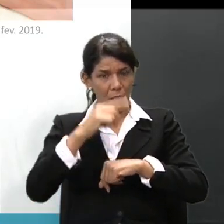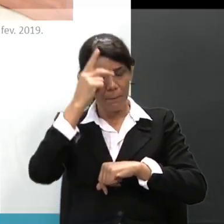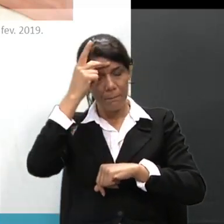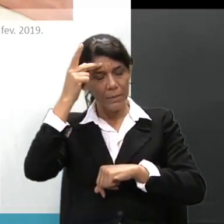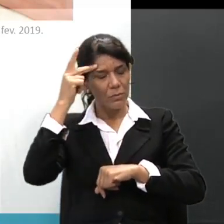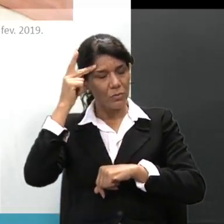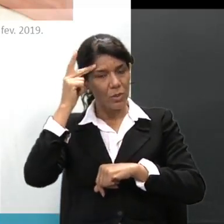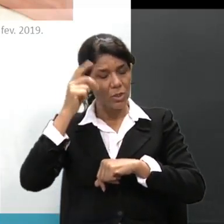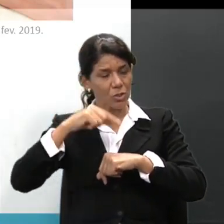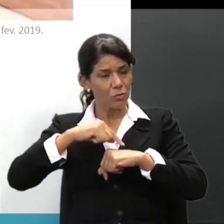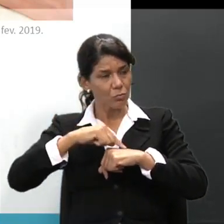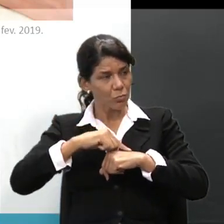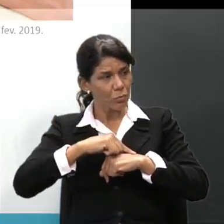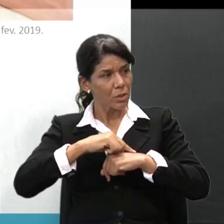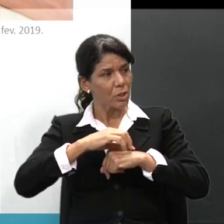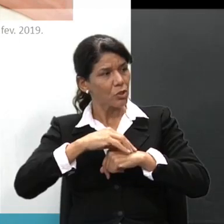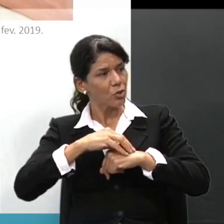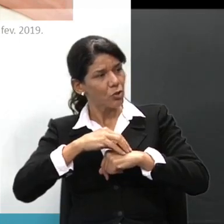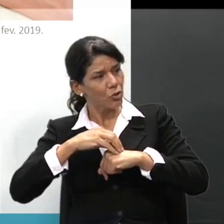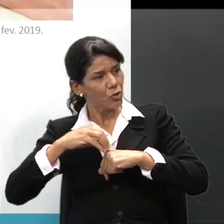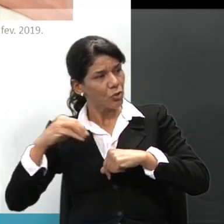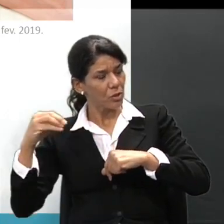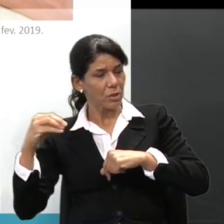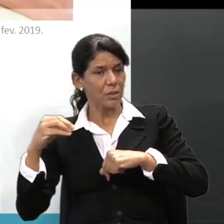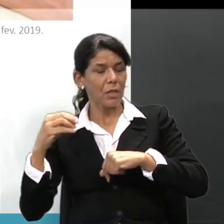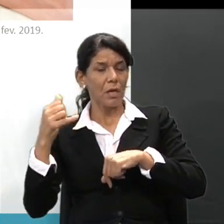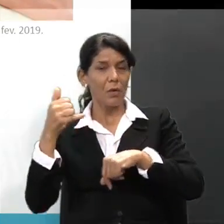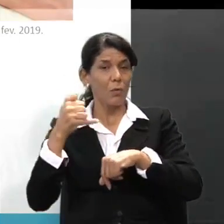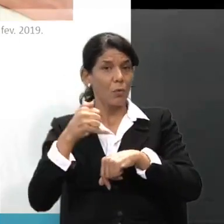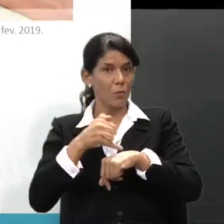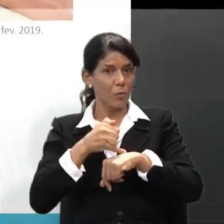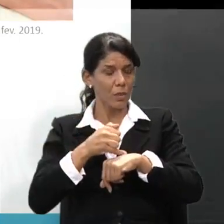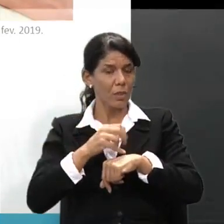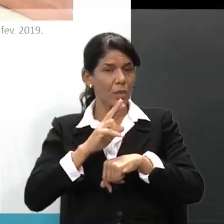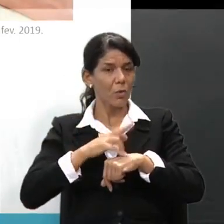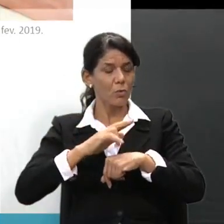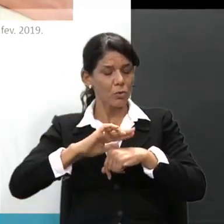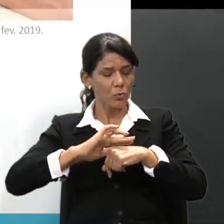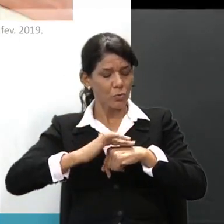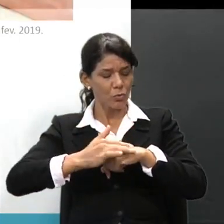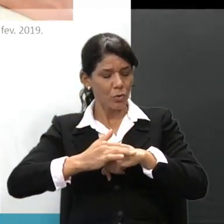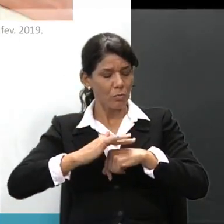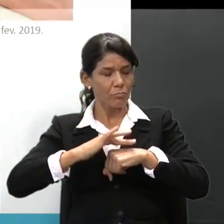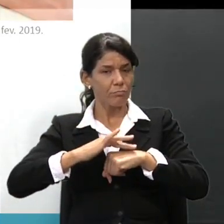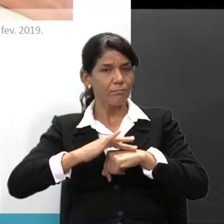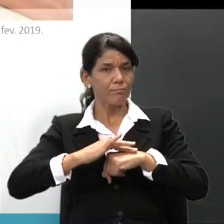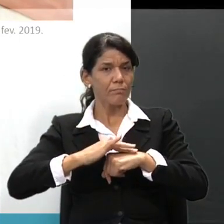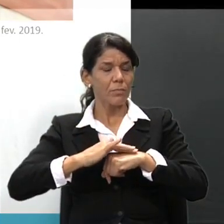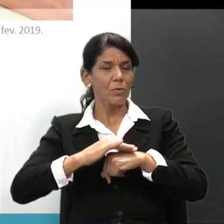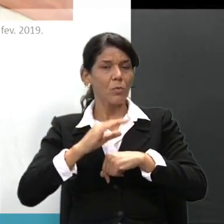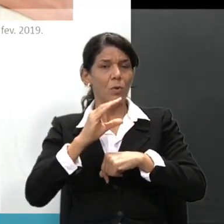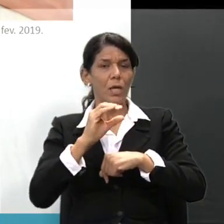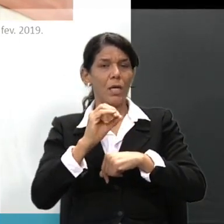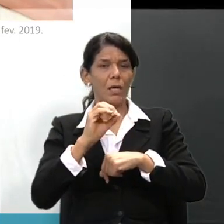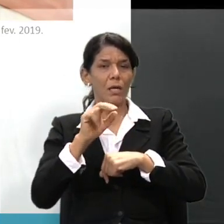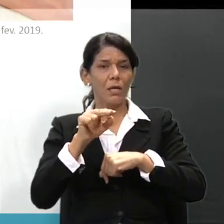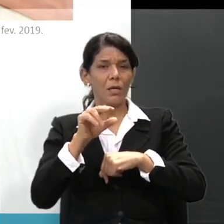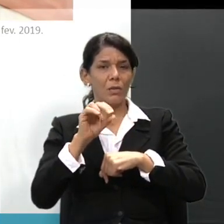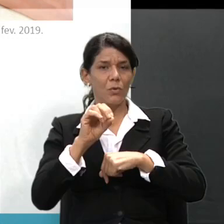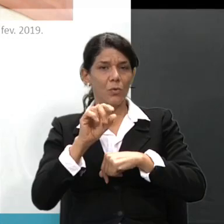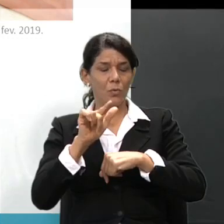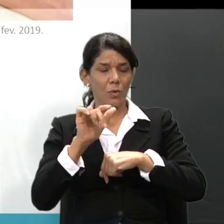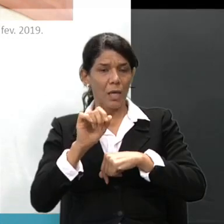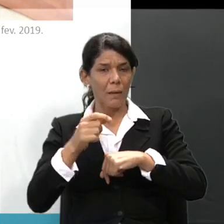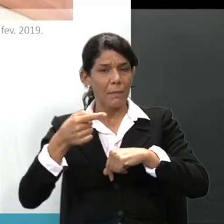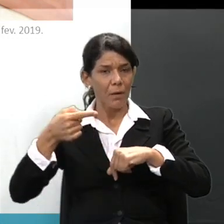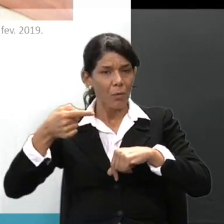nós retiramos a agulha e permanece apenas uma cânula